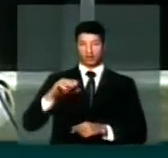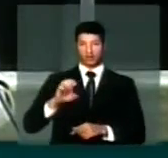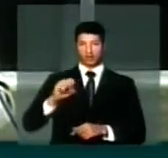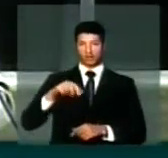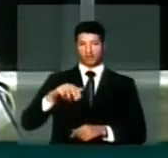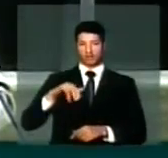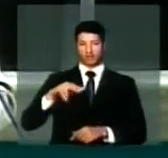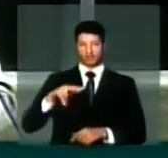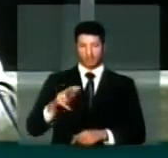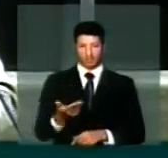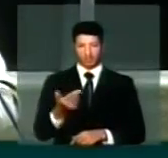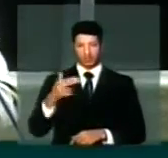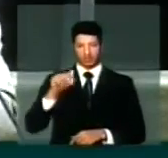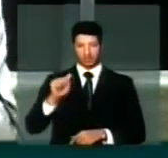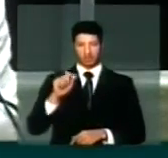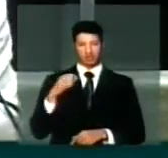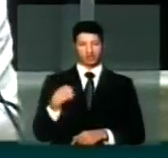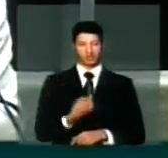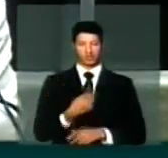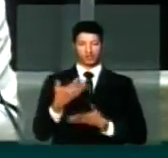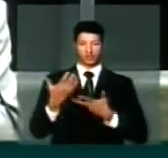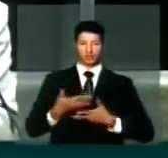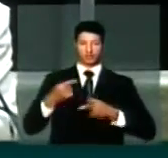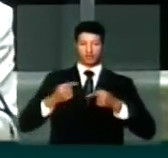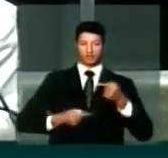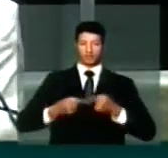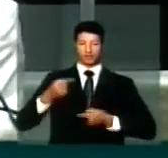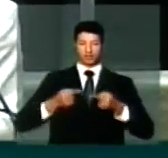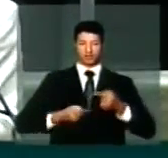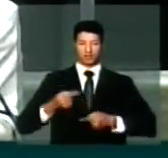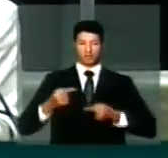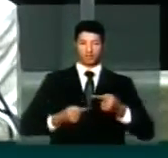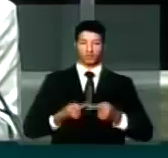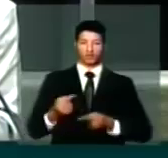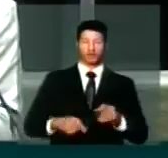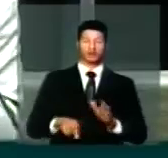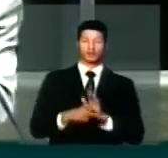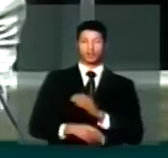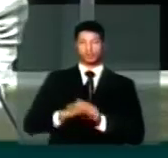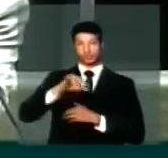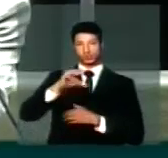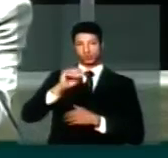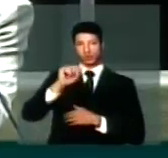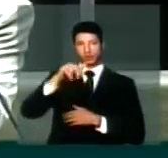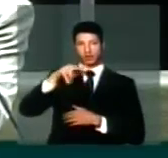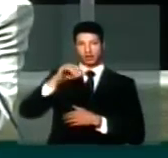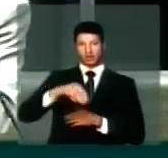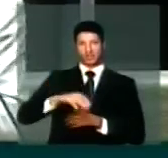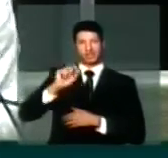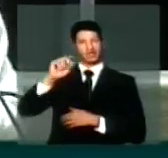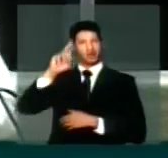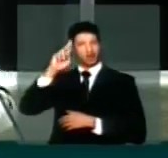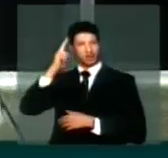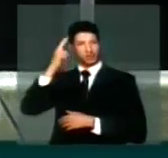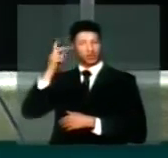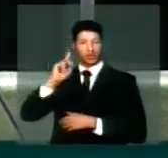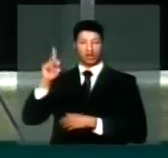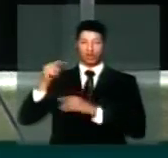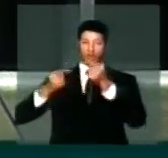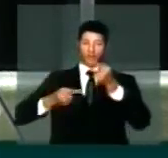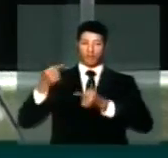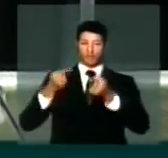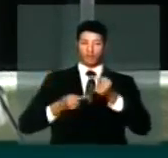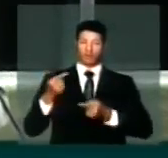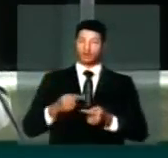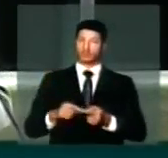mesquinha, apequenada. Queremos aquela política, e vou lá em Joaquim Nabuco, que é história, e não a política